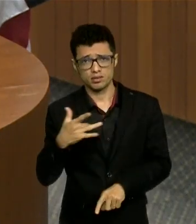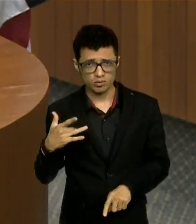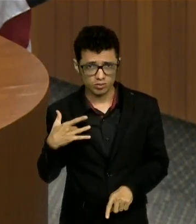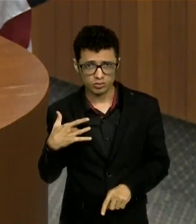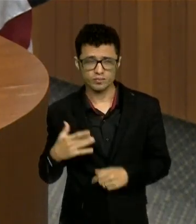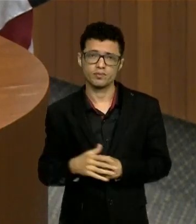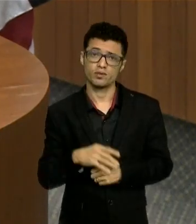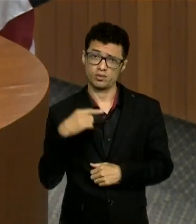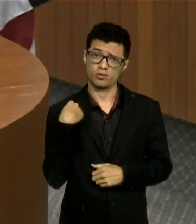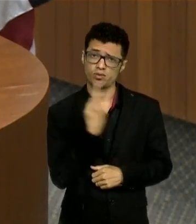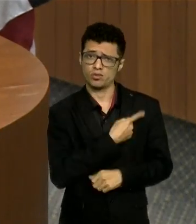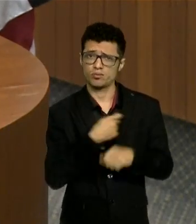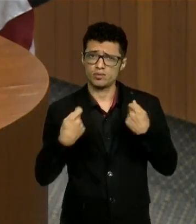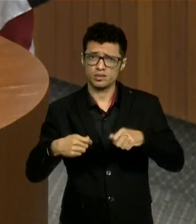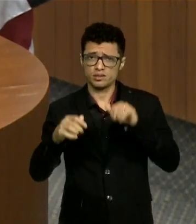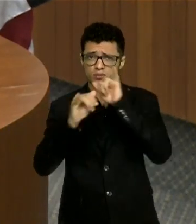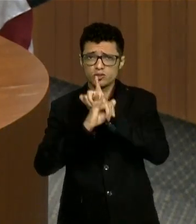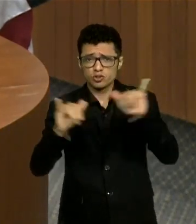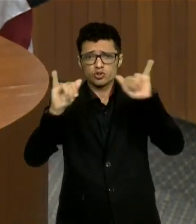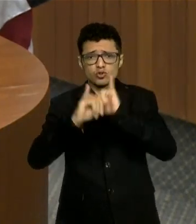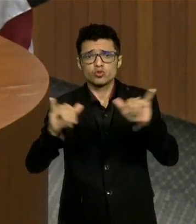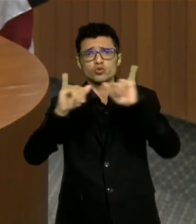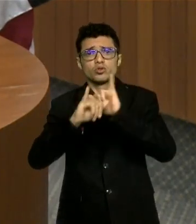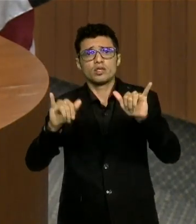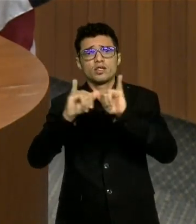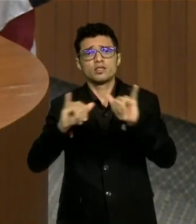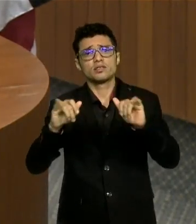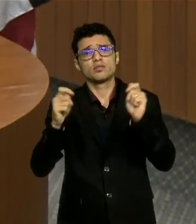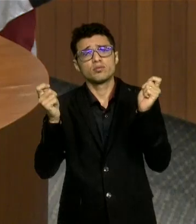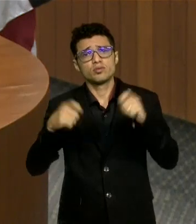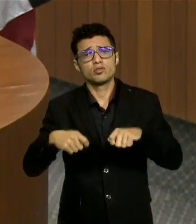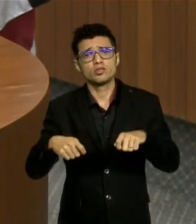precisamos ter uma campanha que traga resultados.